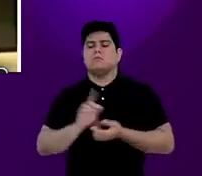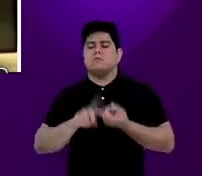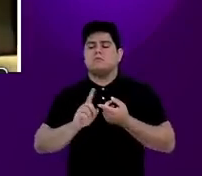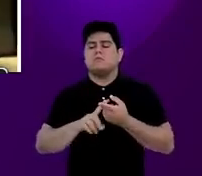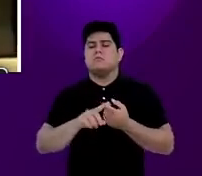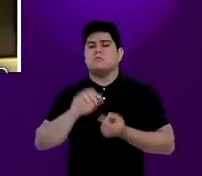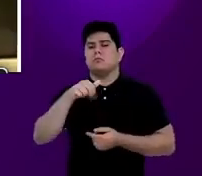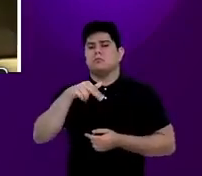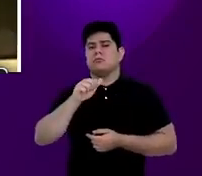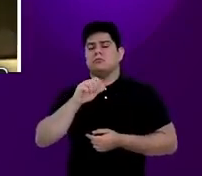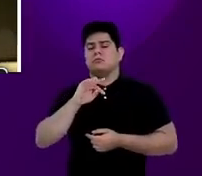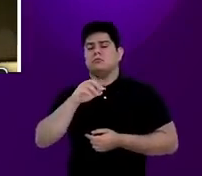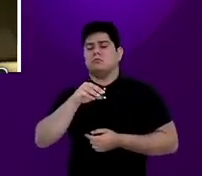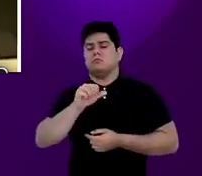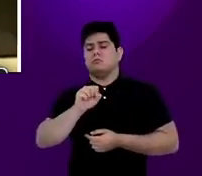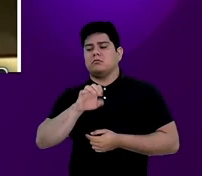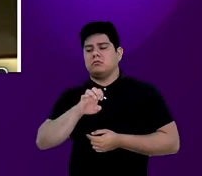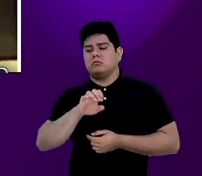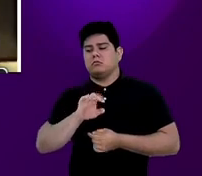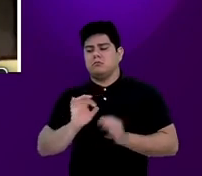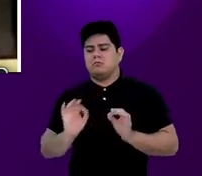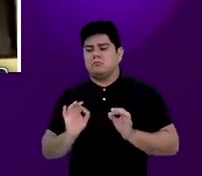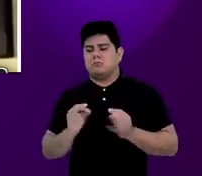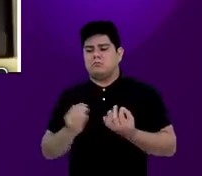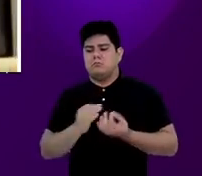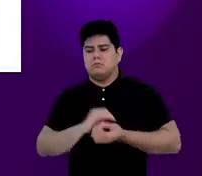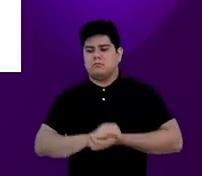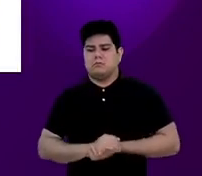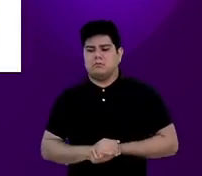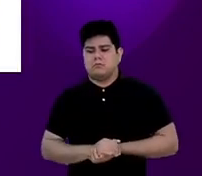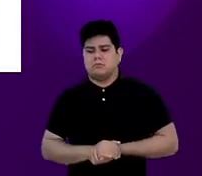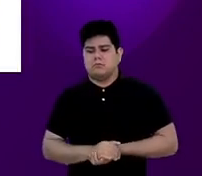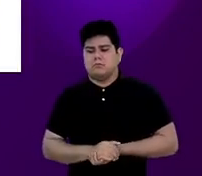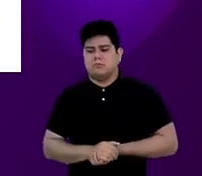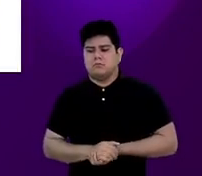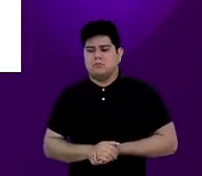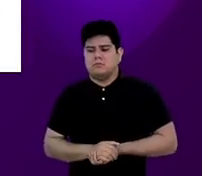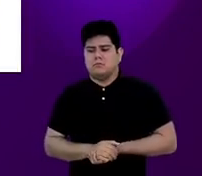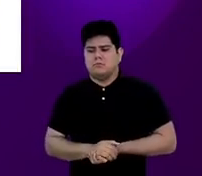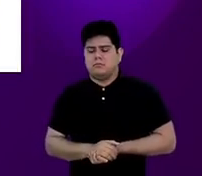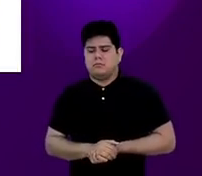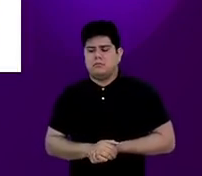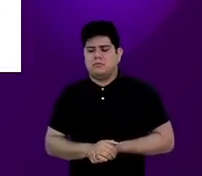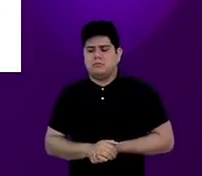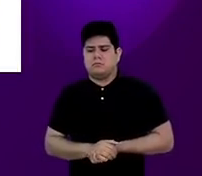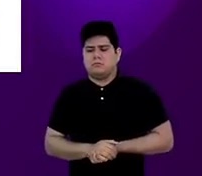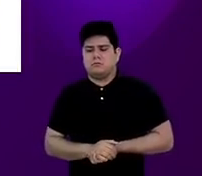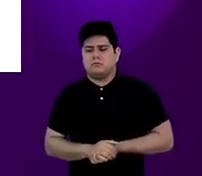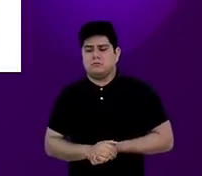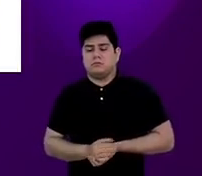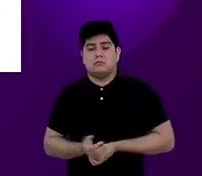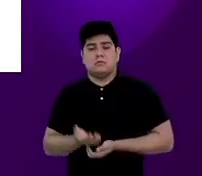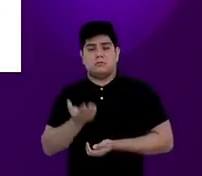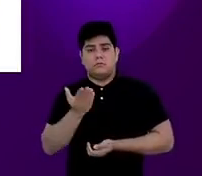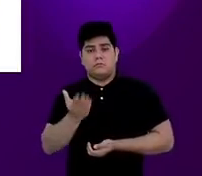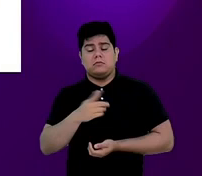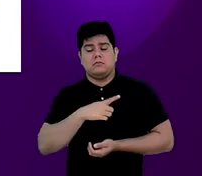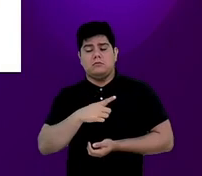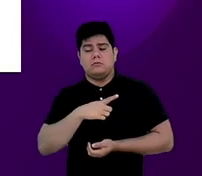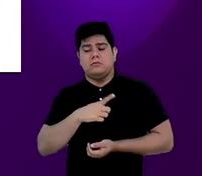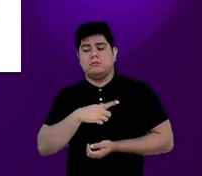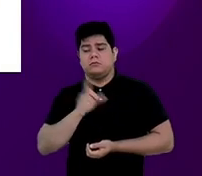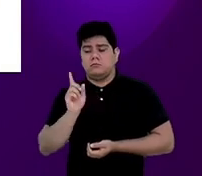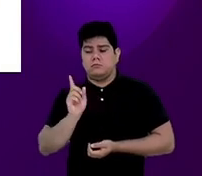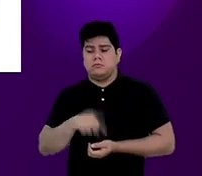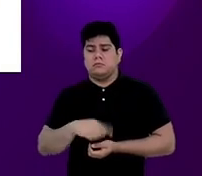ureteres também de forma bem íntegra e perfeita. Bom, esses pacientes são pacientes que entram em protocolos de